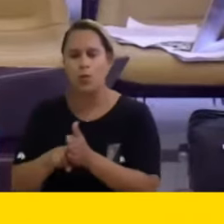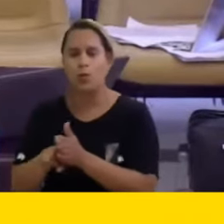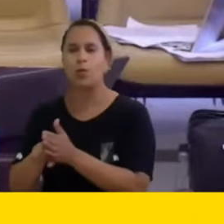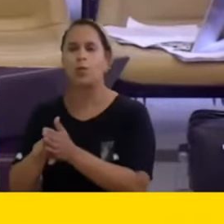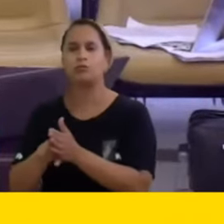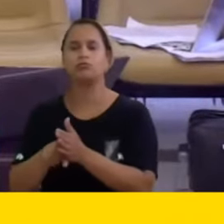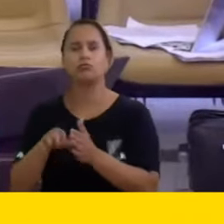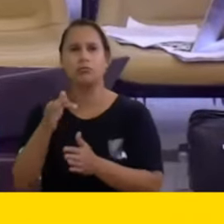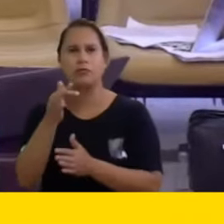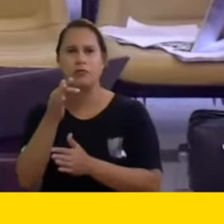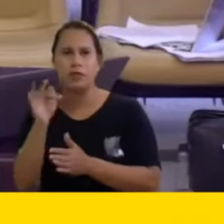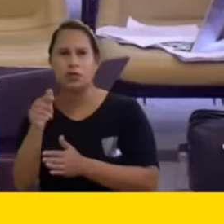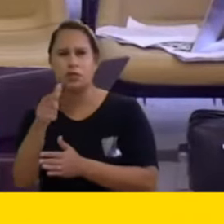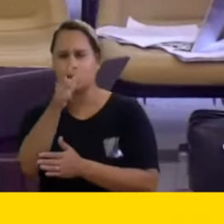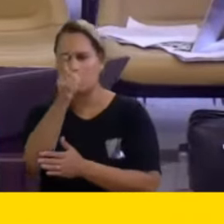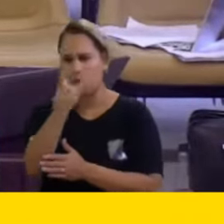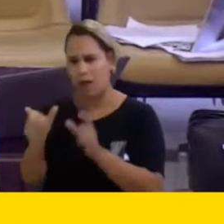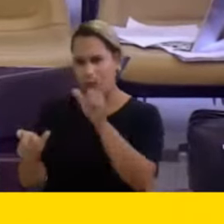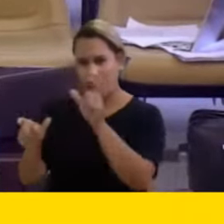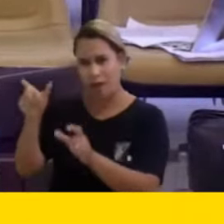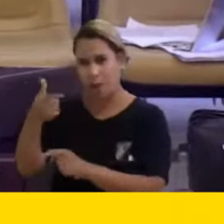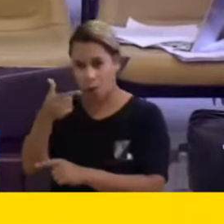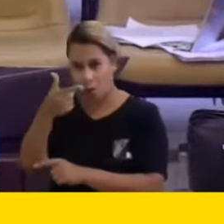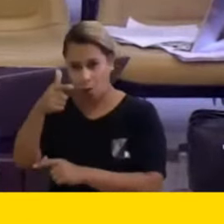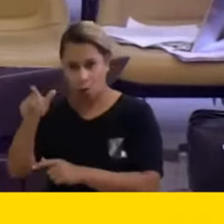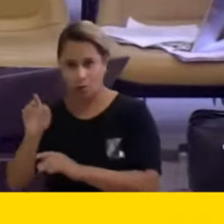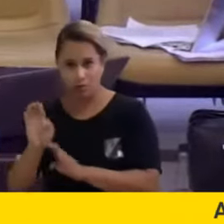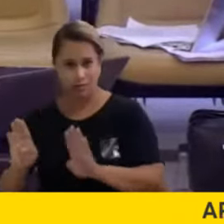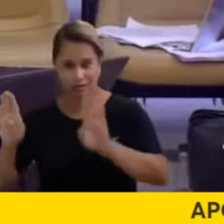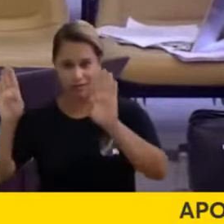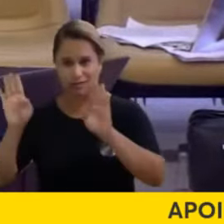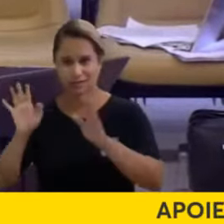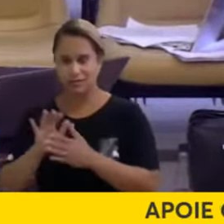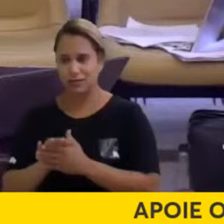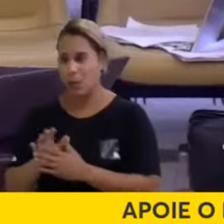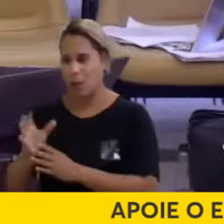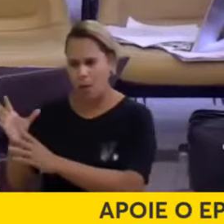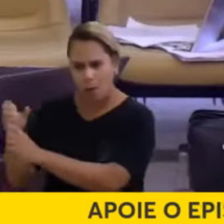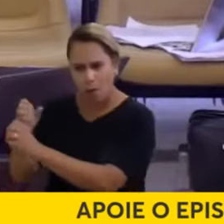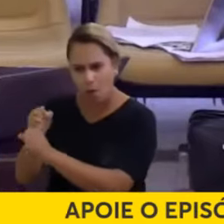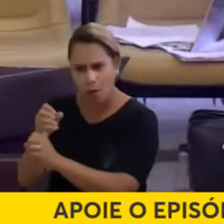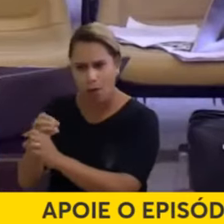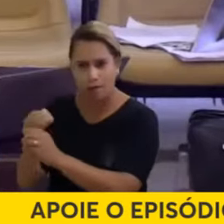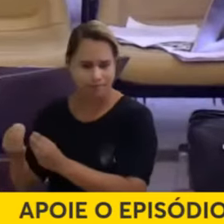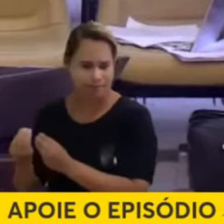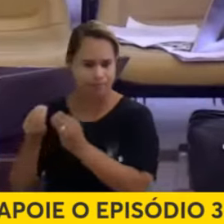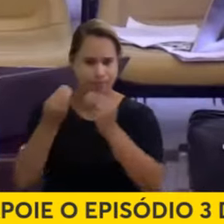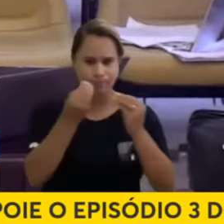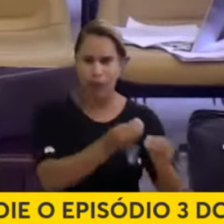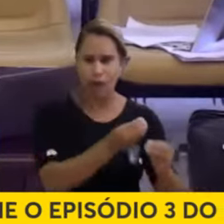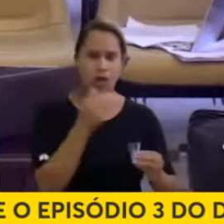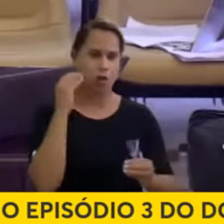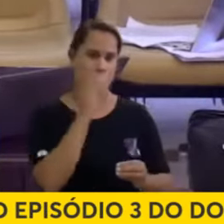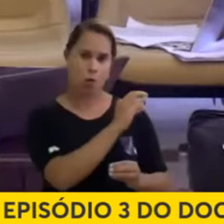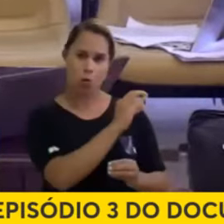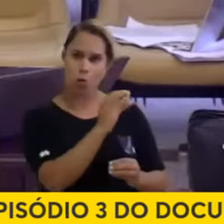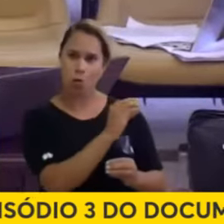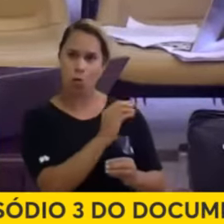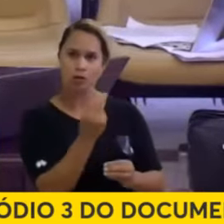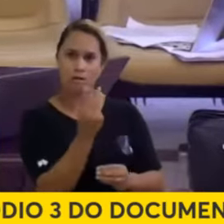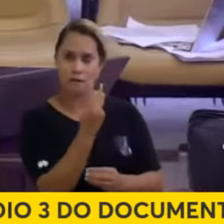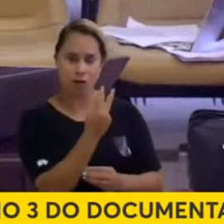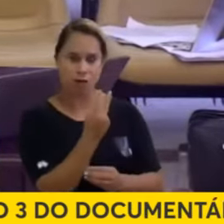Rosângela mour e para outros candidatos eles pegaram todo o valor E jogaram na conta do Sérgio moro por que só na conta do Sérgio moro esses valores Cadê a